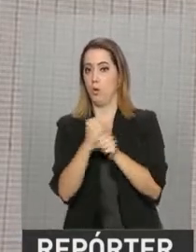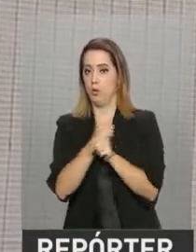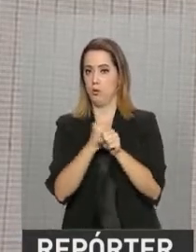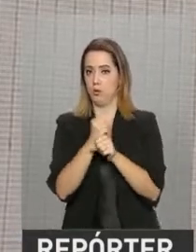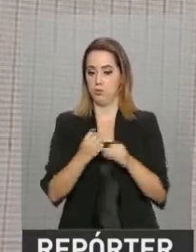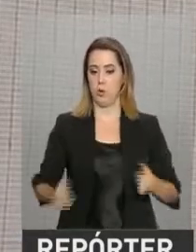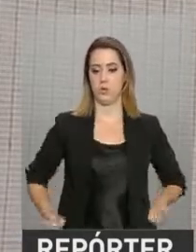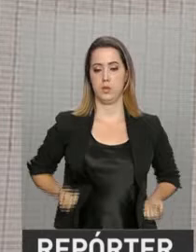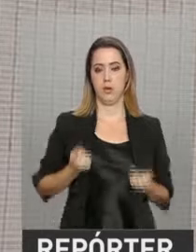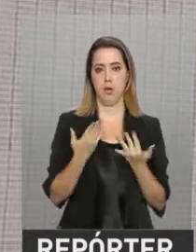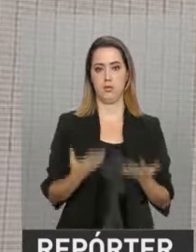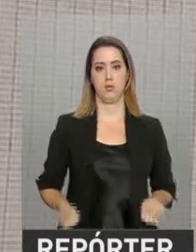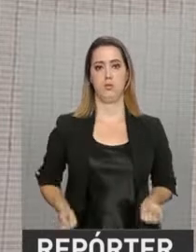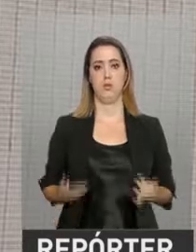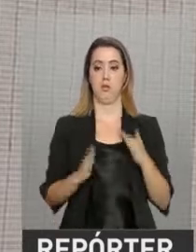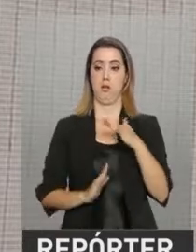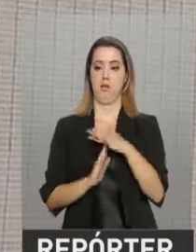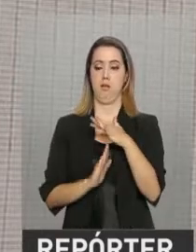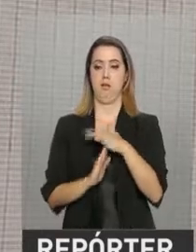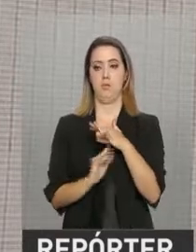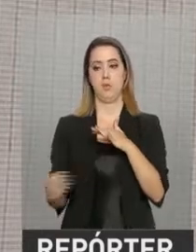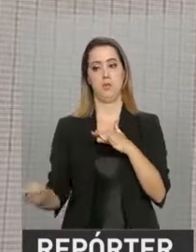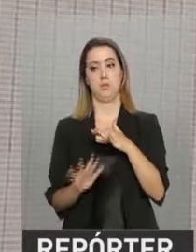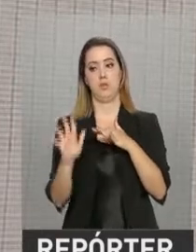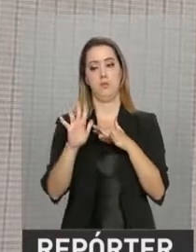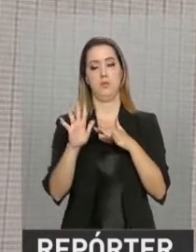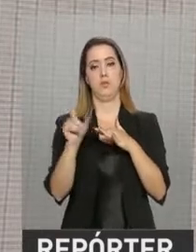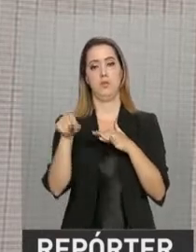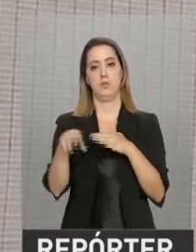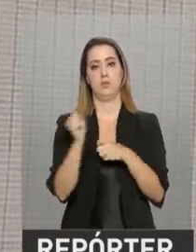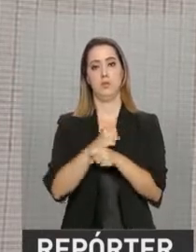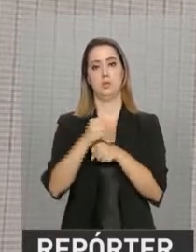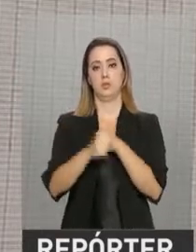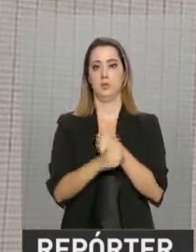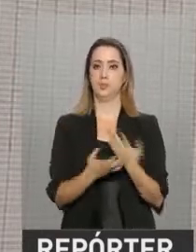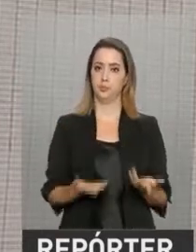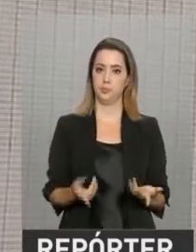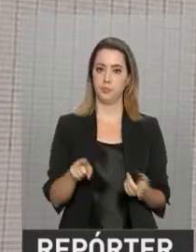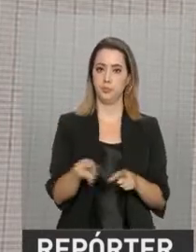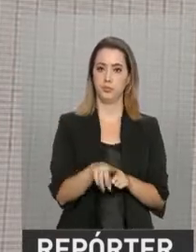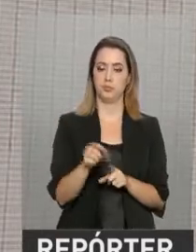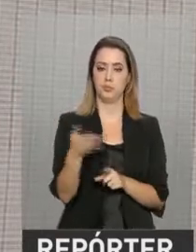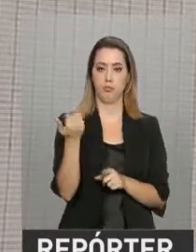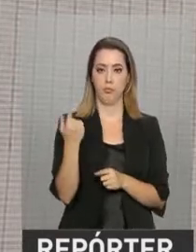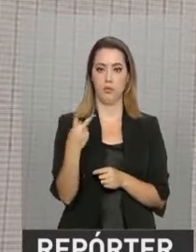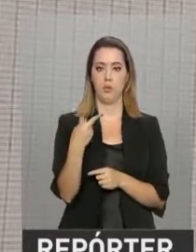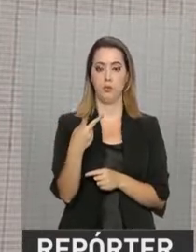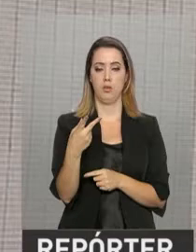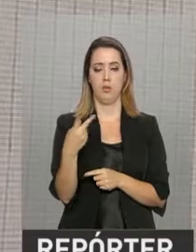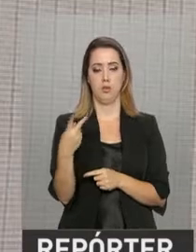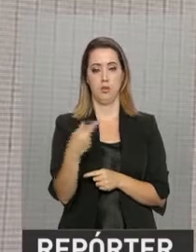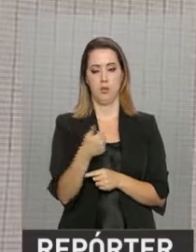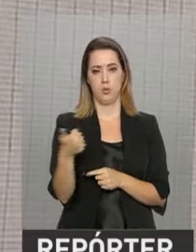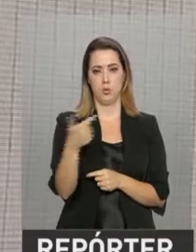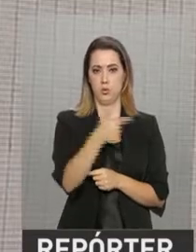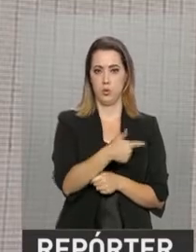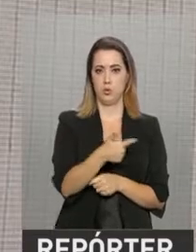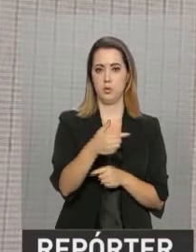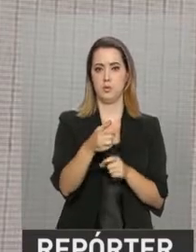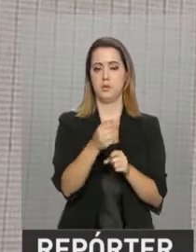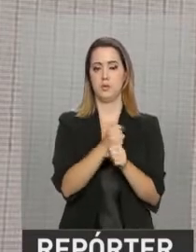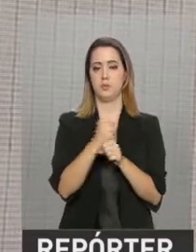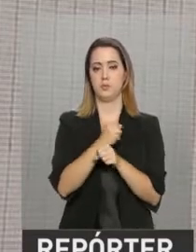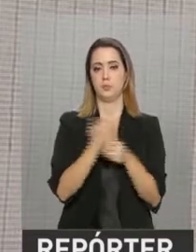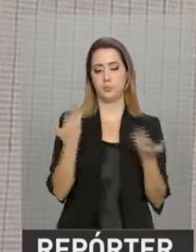limite a inflação do ano anterior para 2017 essa correção da inflação vai utilizar o índice de